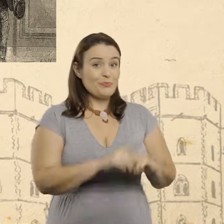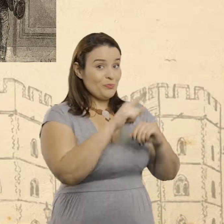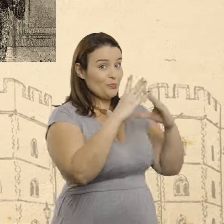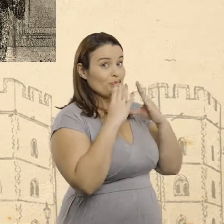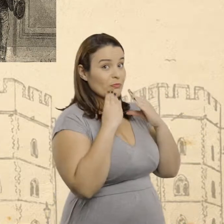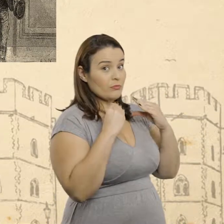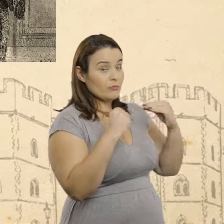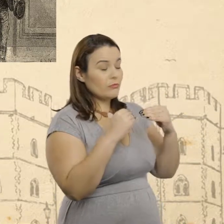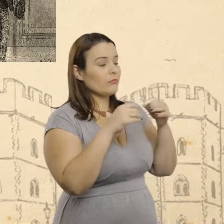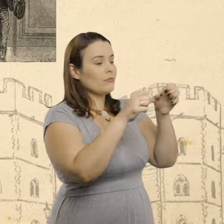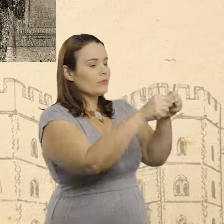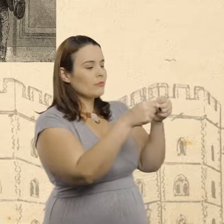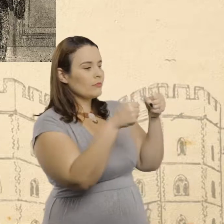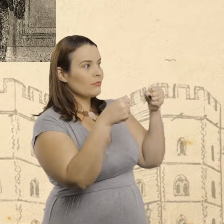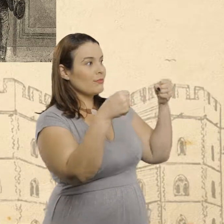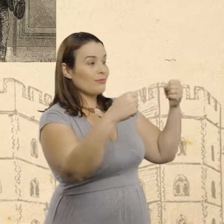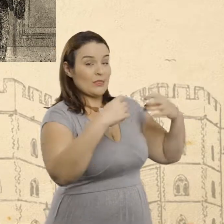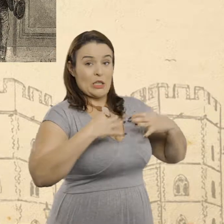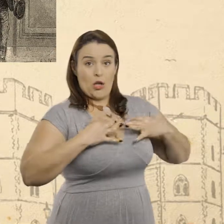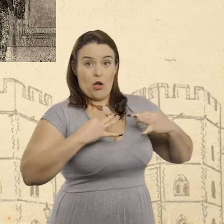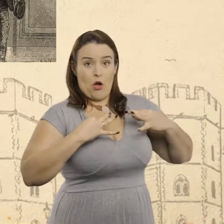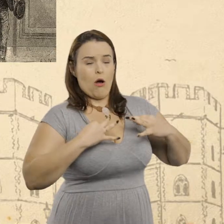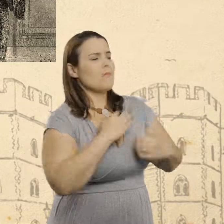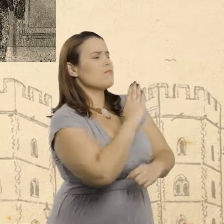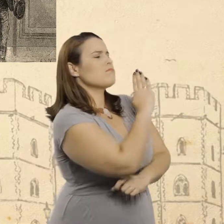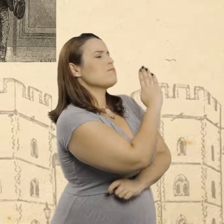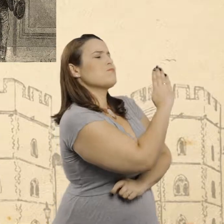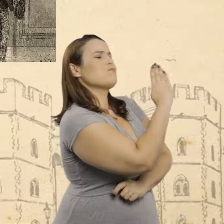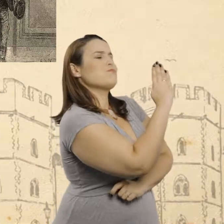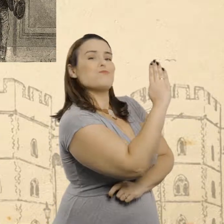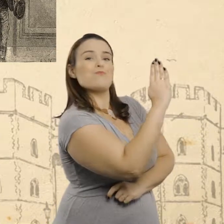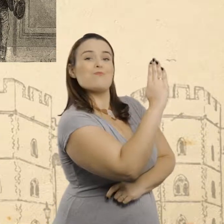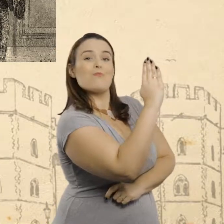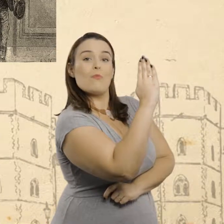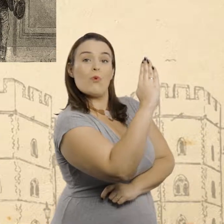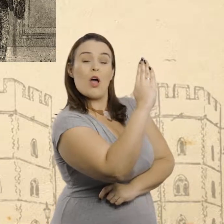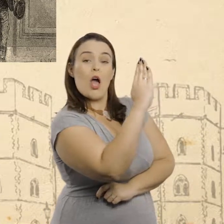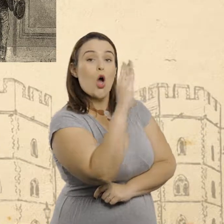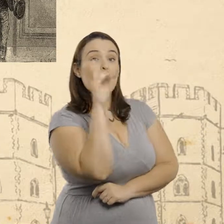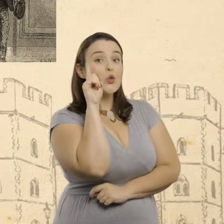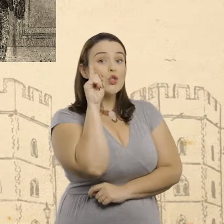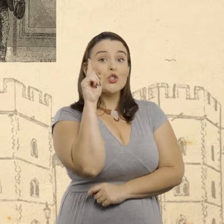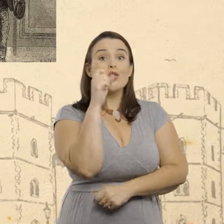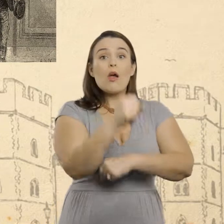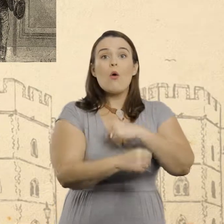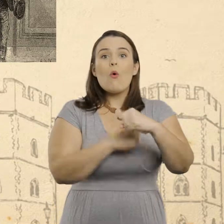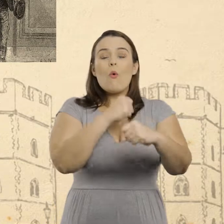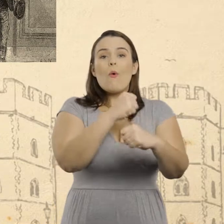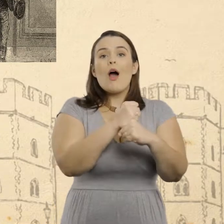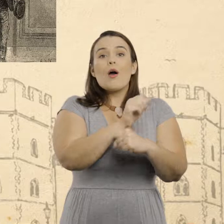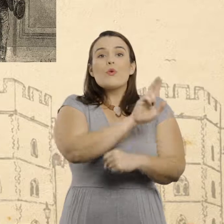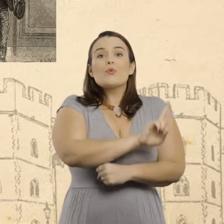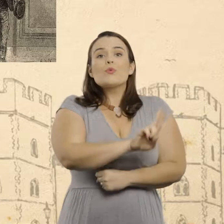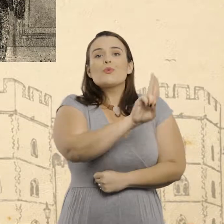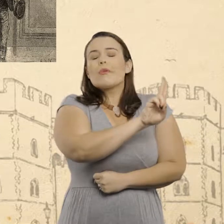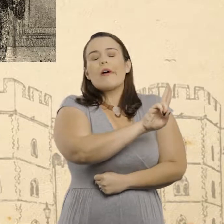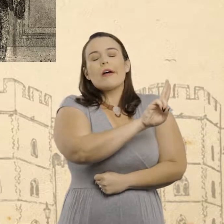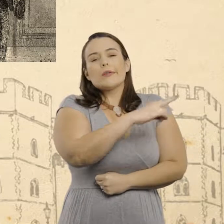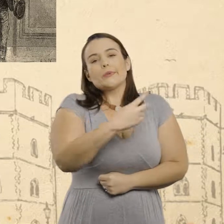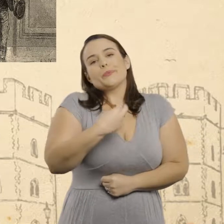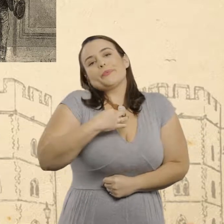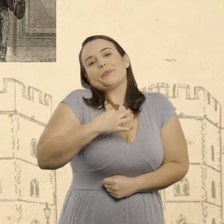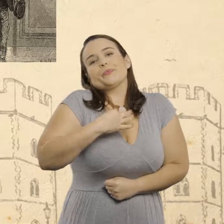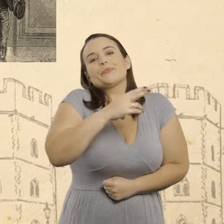do armário de Phileas Fogg, as roupas estavam muito organizadas. Nas roupas havia um papel escrito o dia do ano